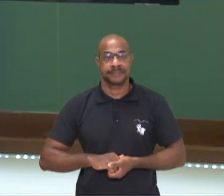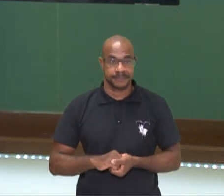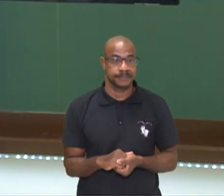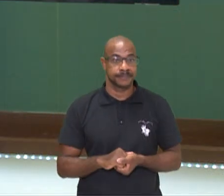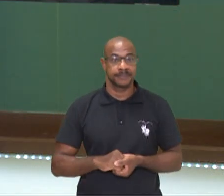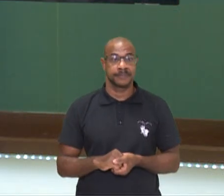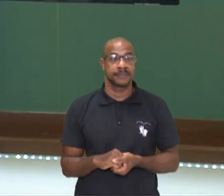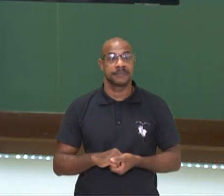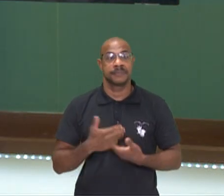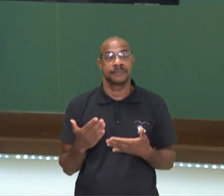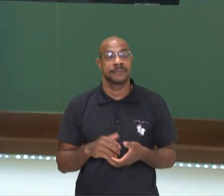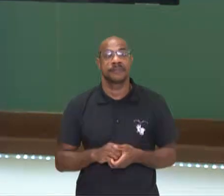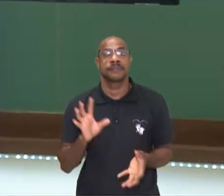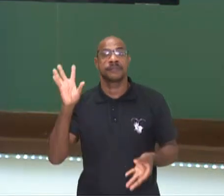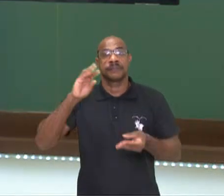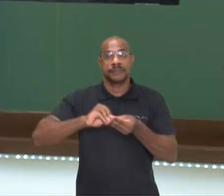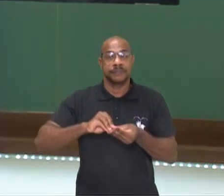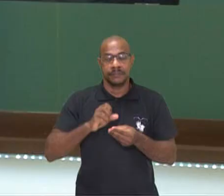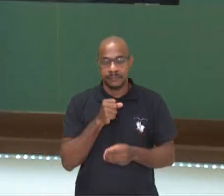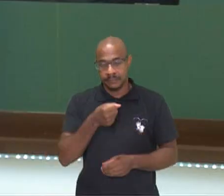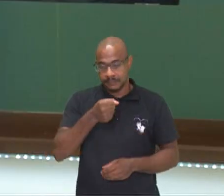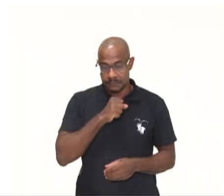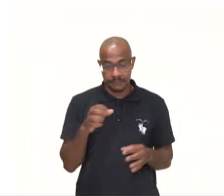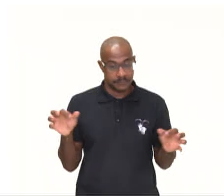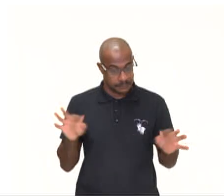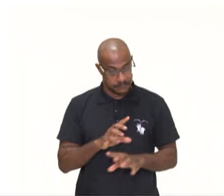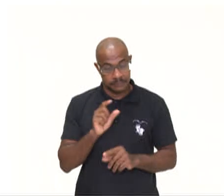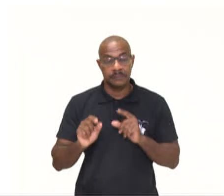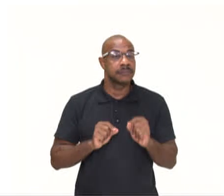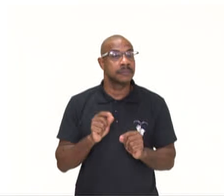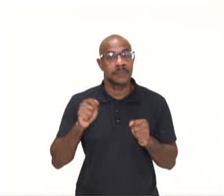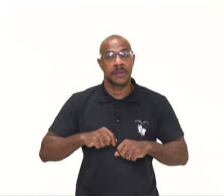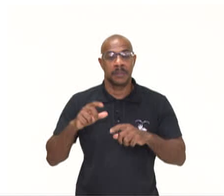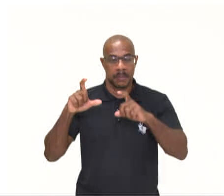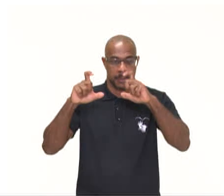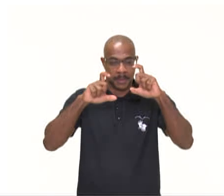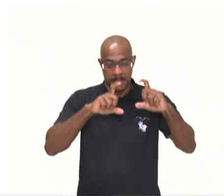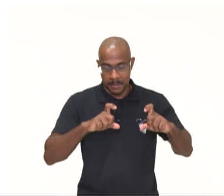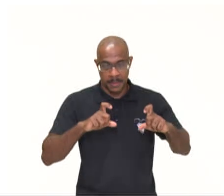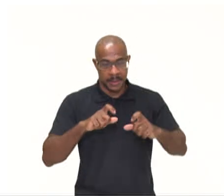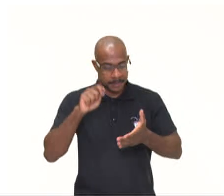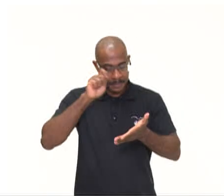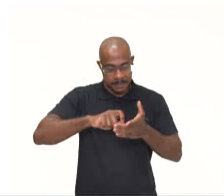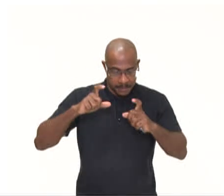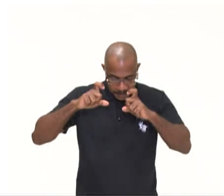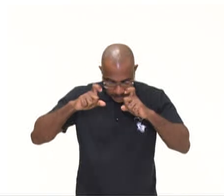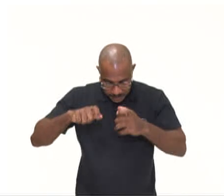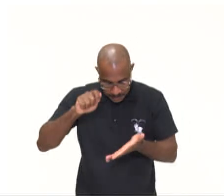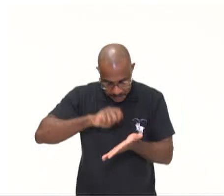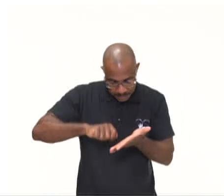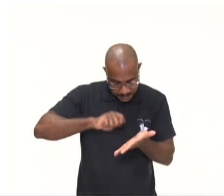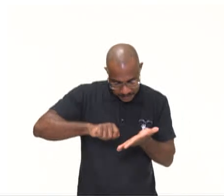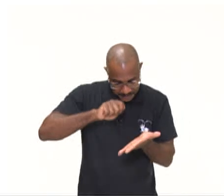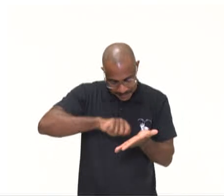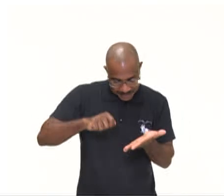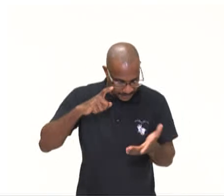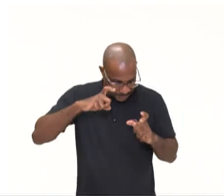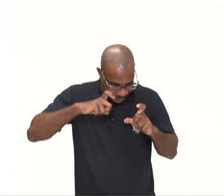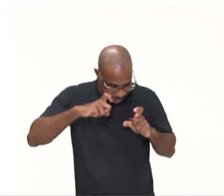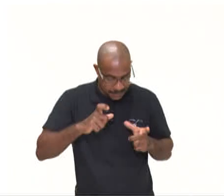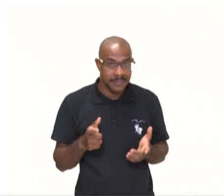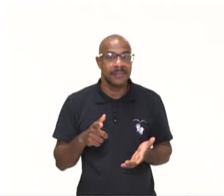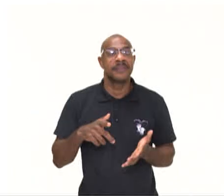naturalidade concluída a entrevista você pode fotografar a sua produção registrada e